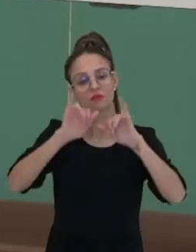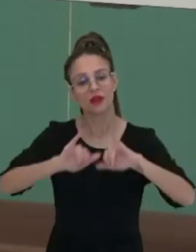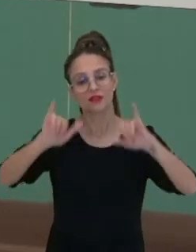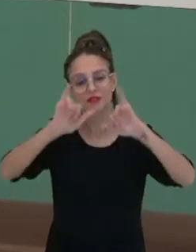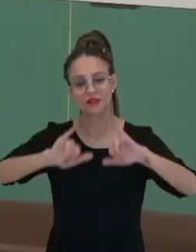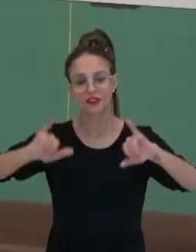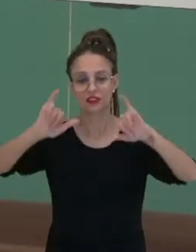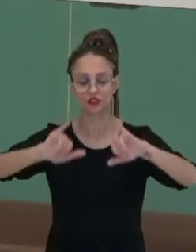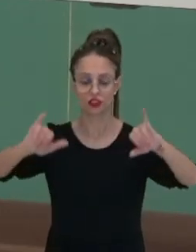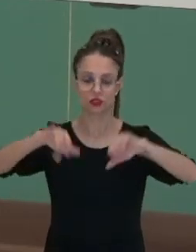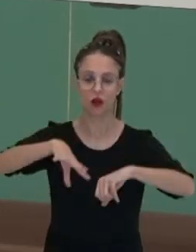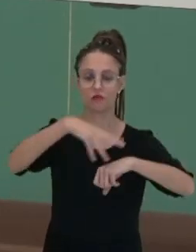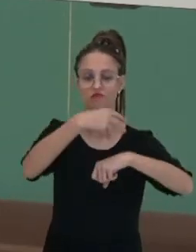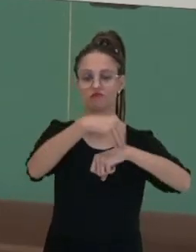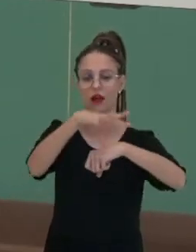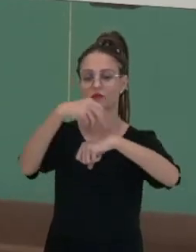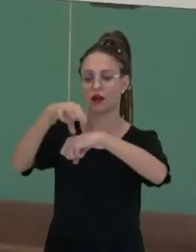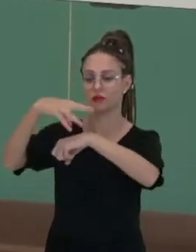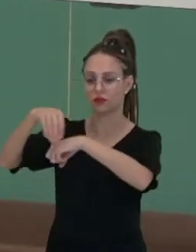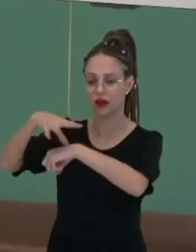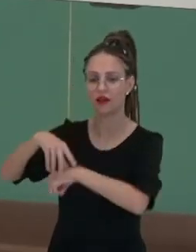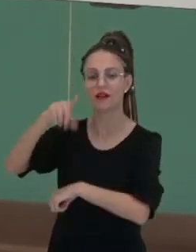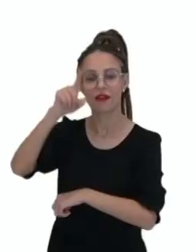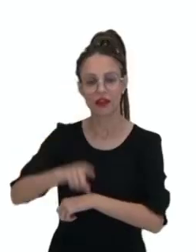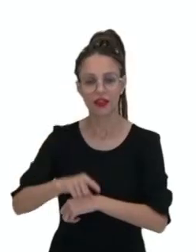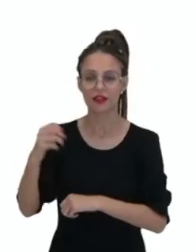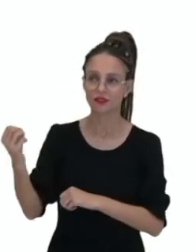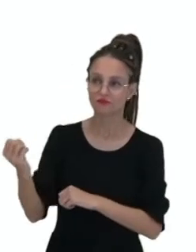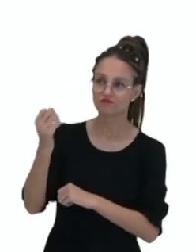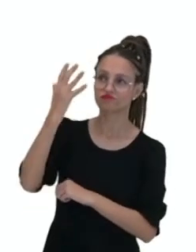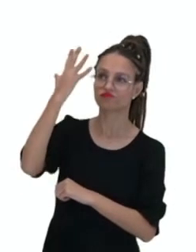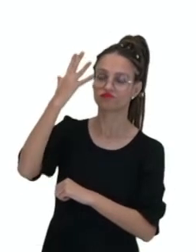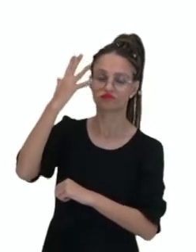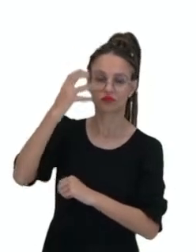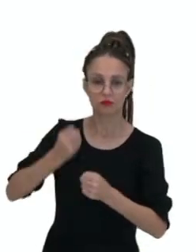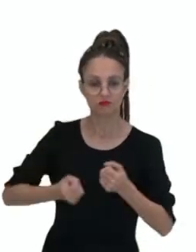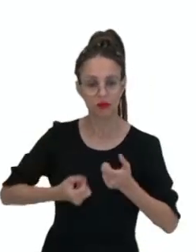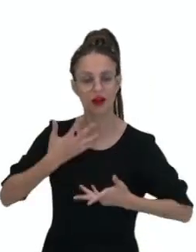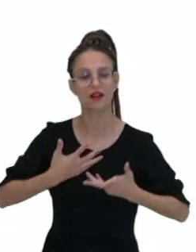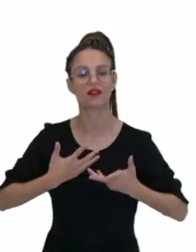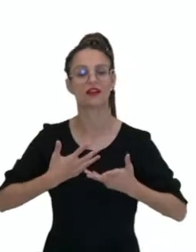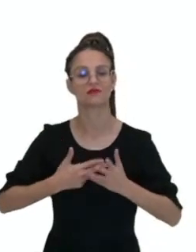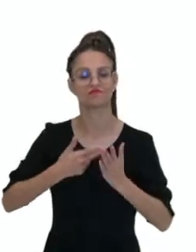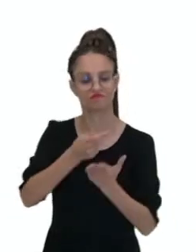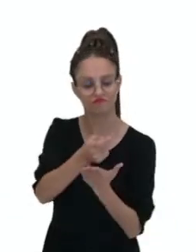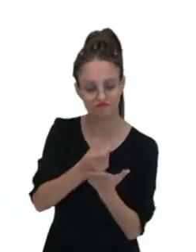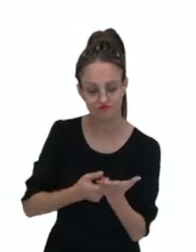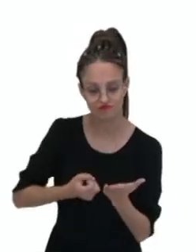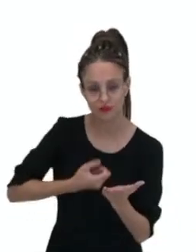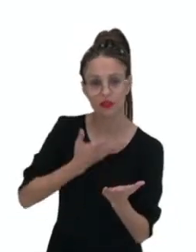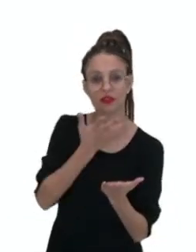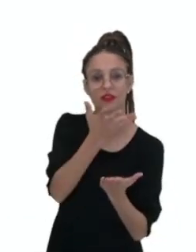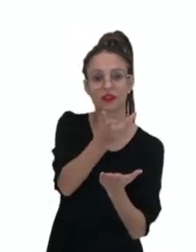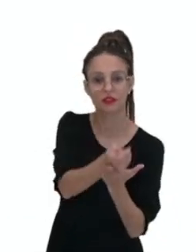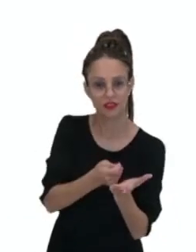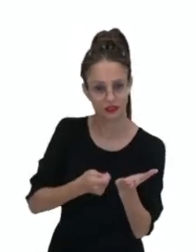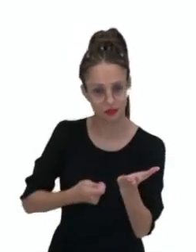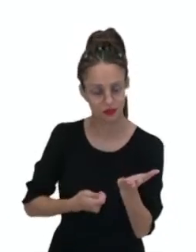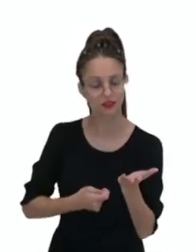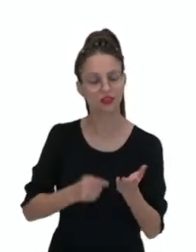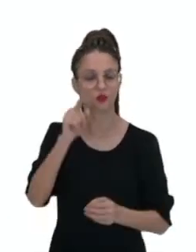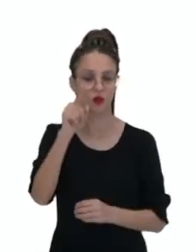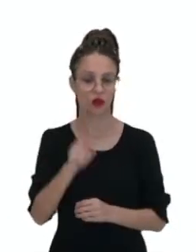mensageiros capazes de fazer o quê? De acender a chama de inspiração em cada pessoa,